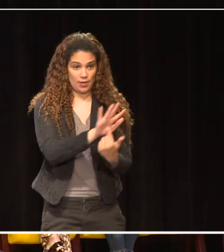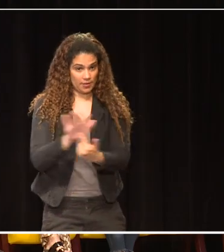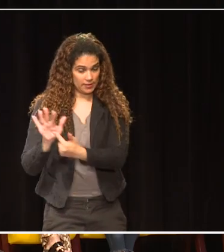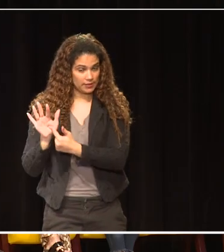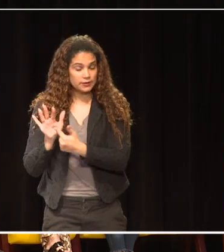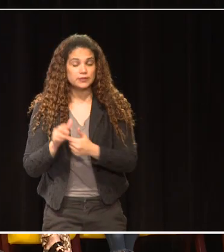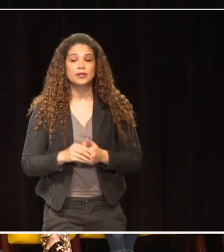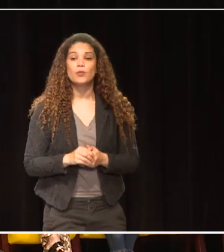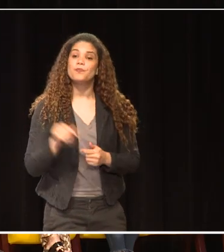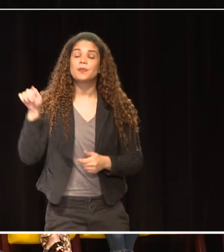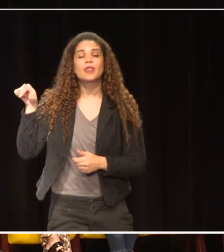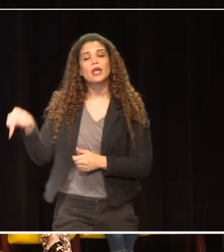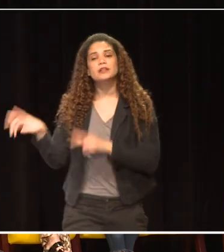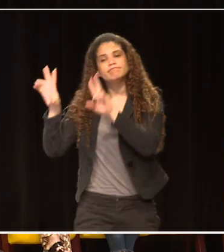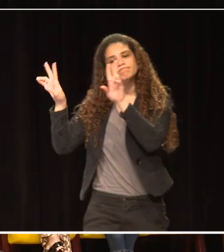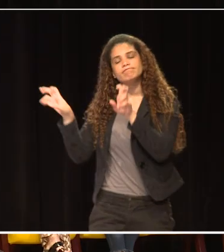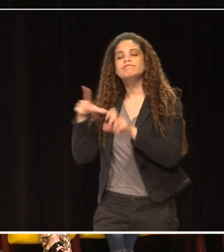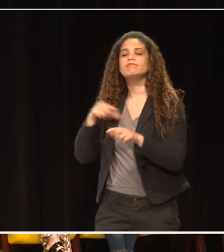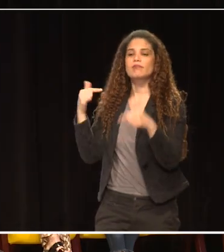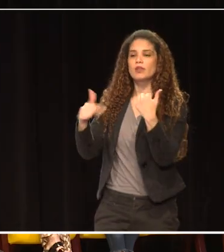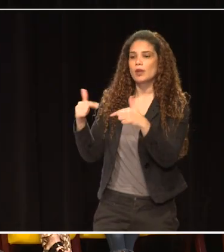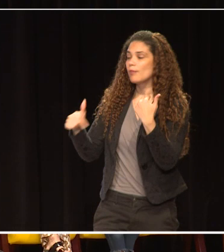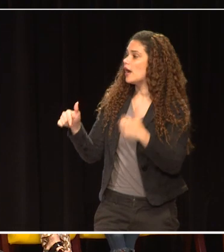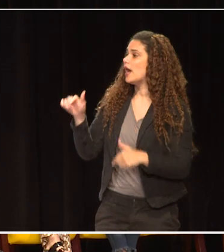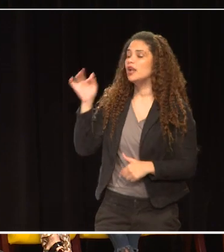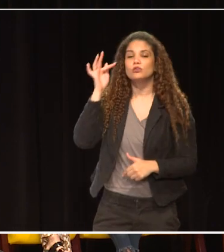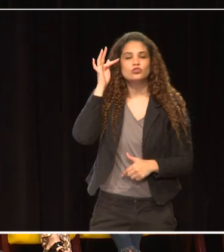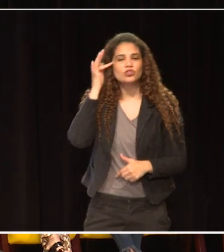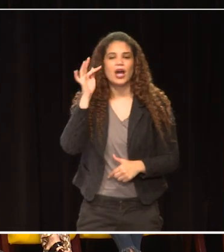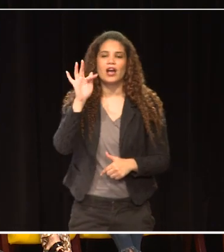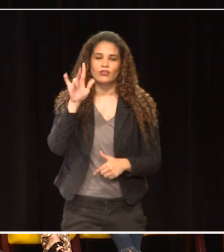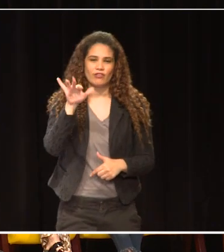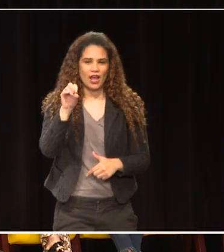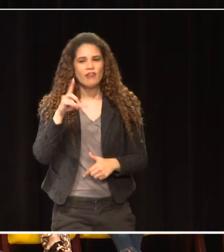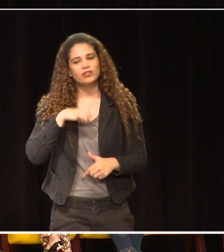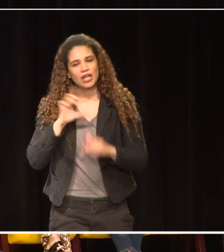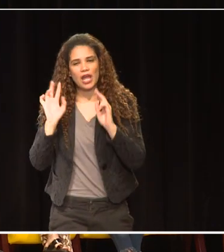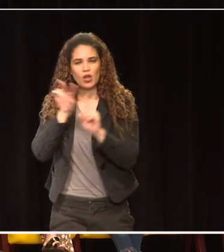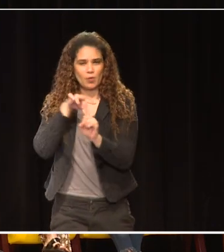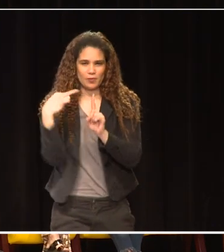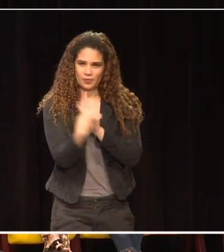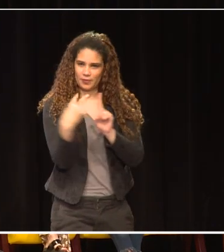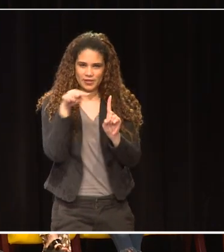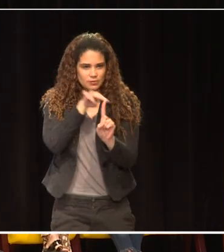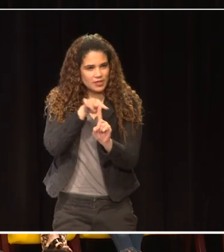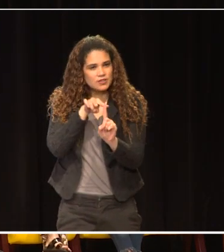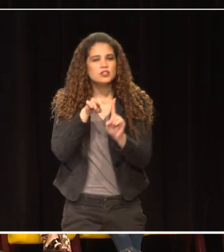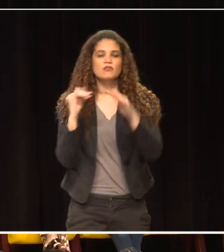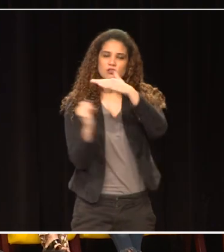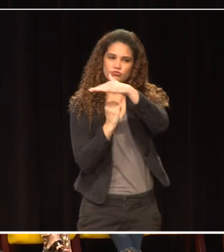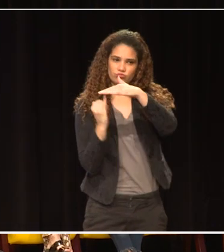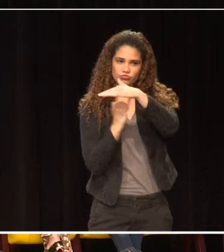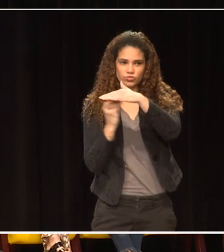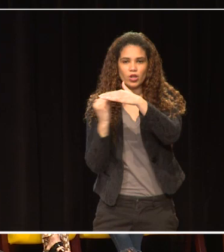apresentação. Essa apresentação, como o trabalho do Tiago e do Flávio, ele tem uma perspectiva também